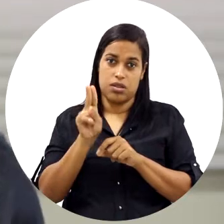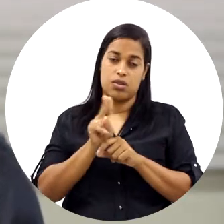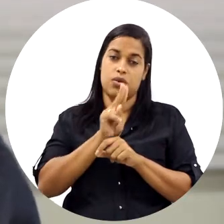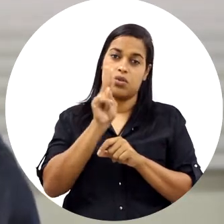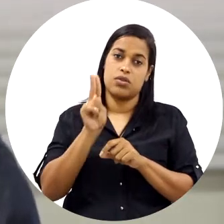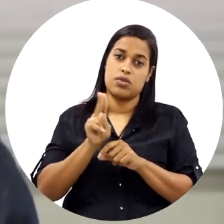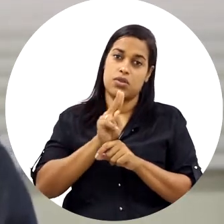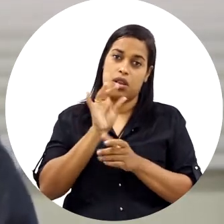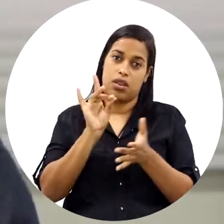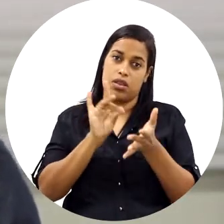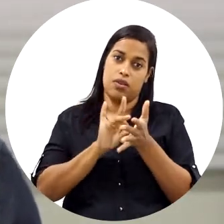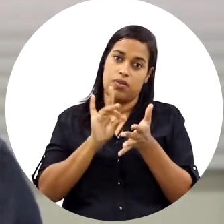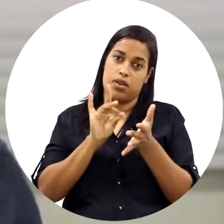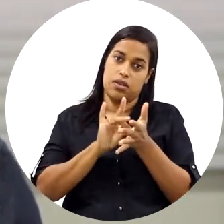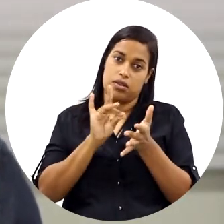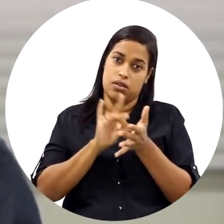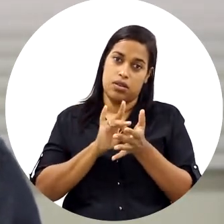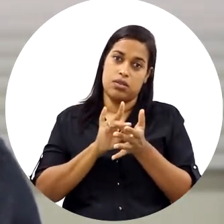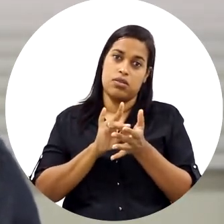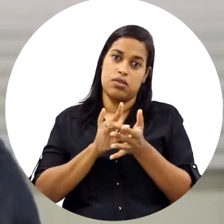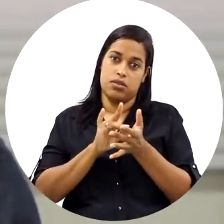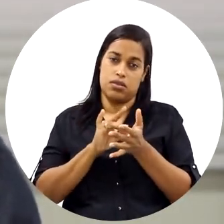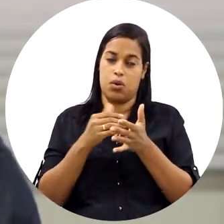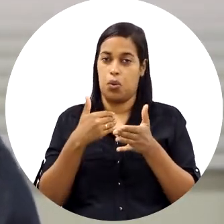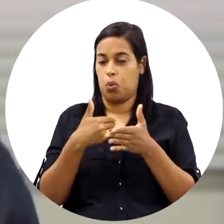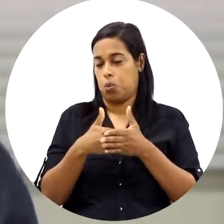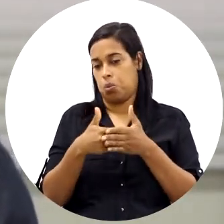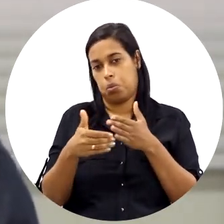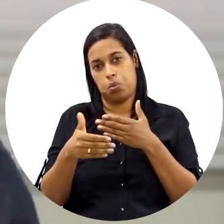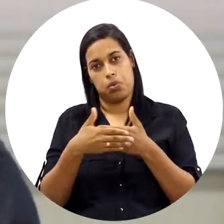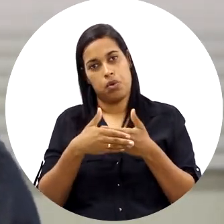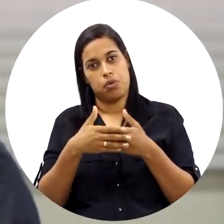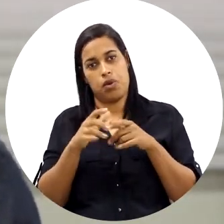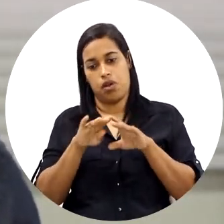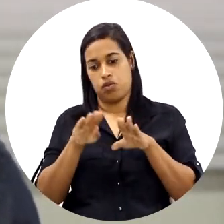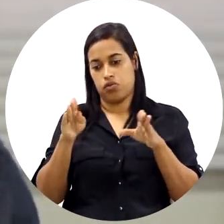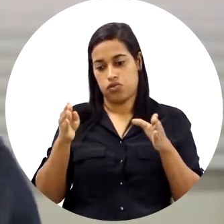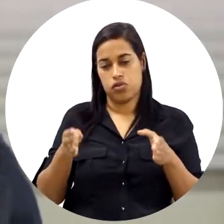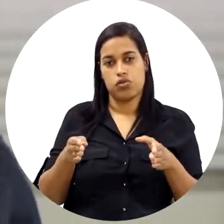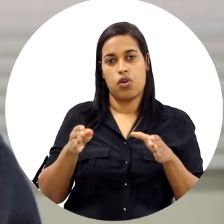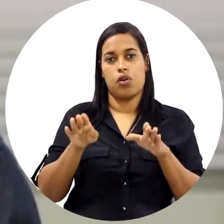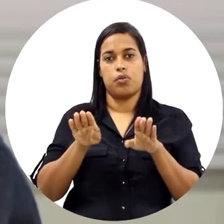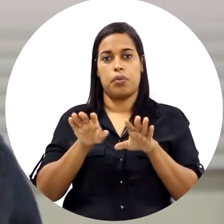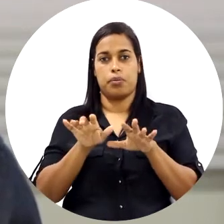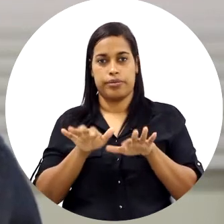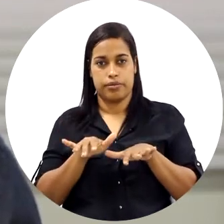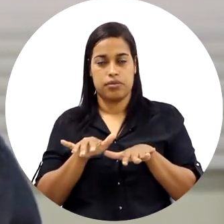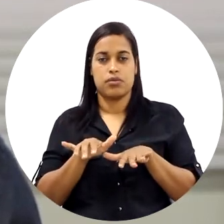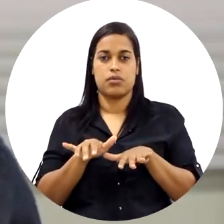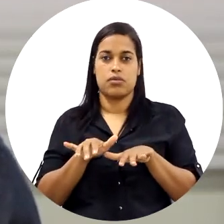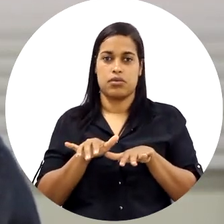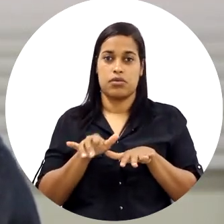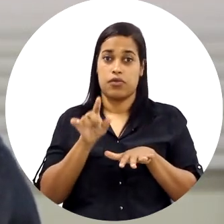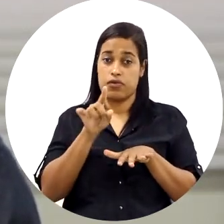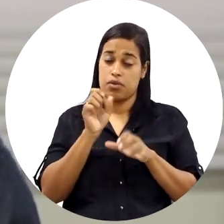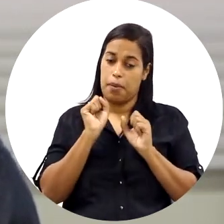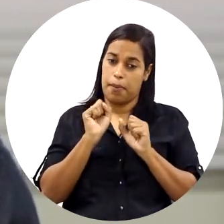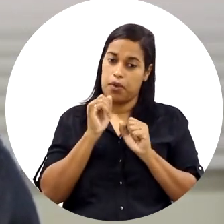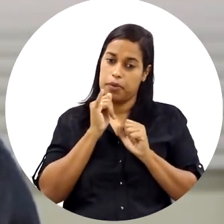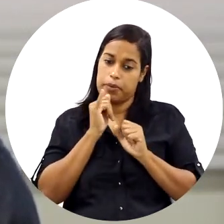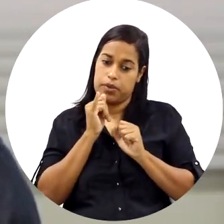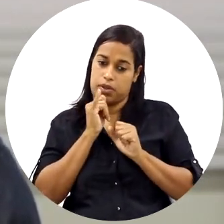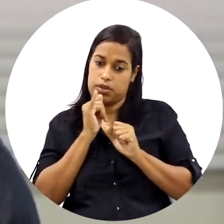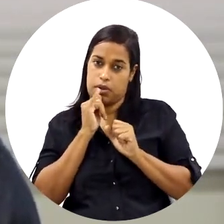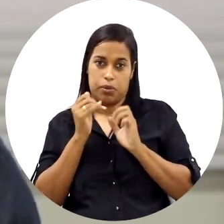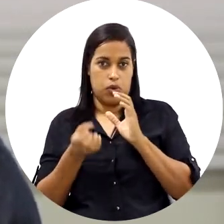muito em qualquer empresa, escritório, por exemplo, que você, com a mala direta, permite você, por